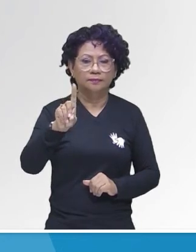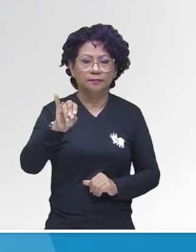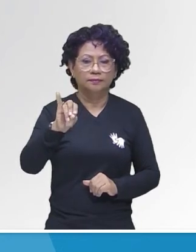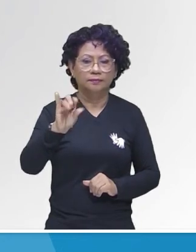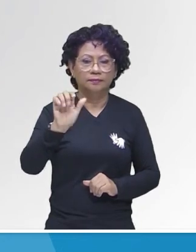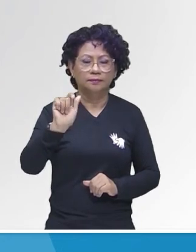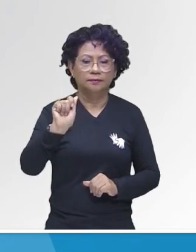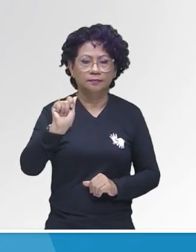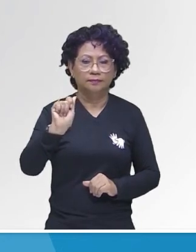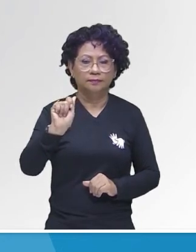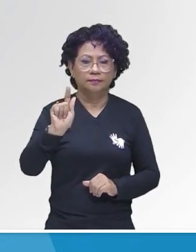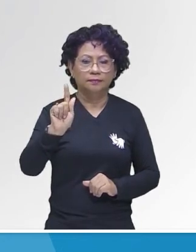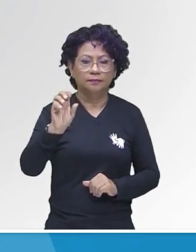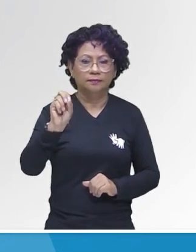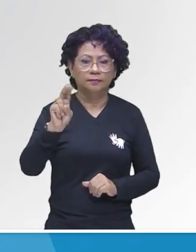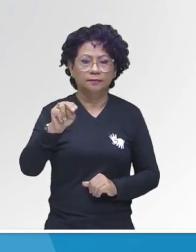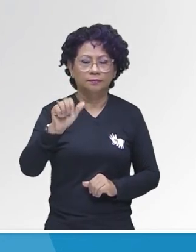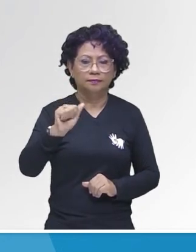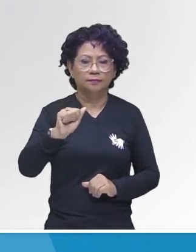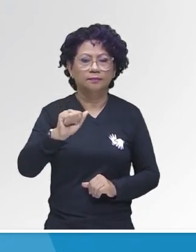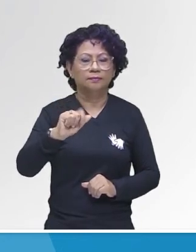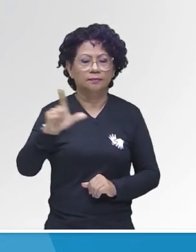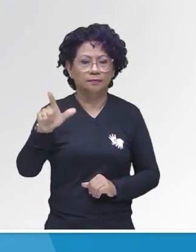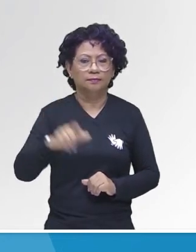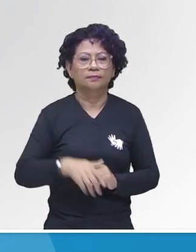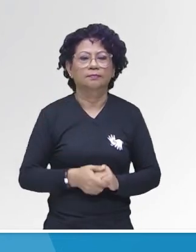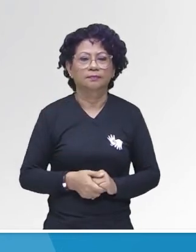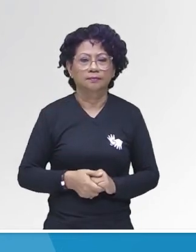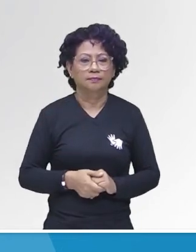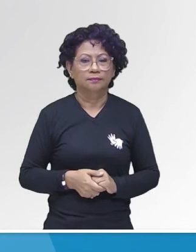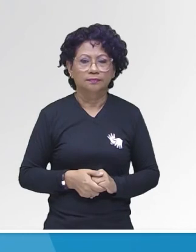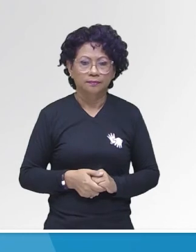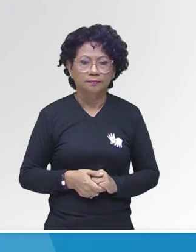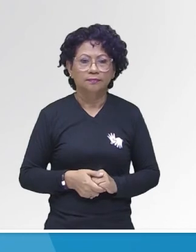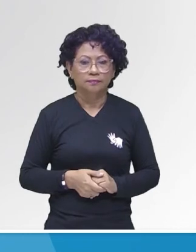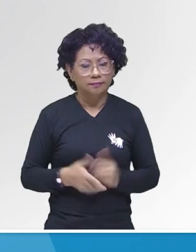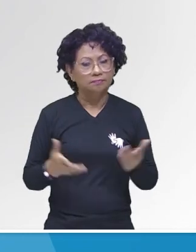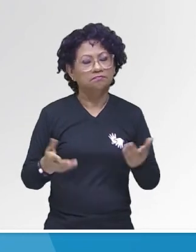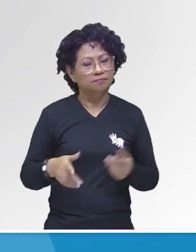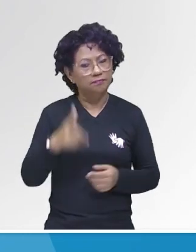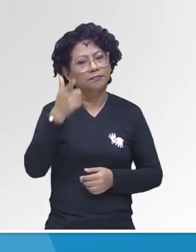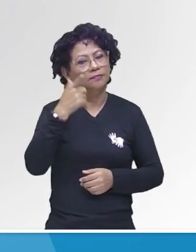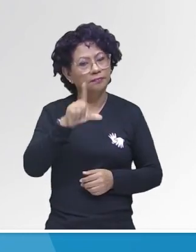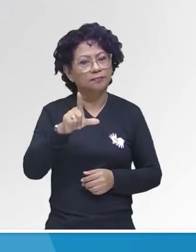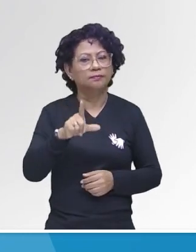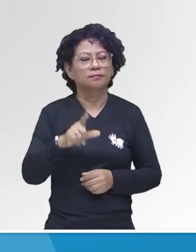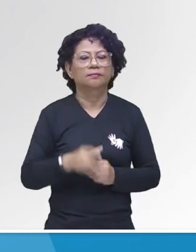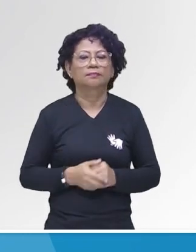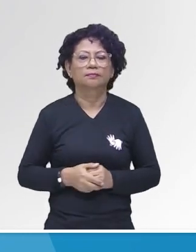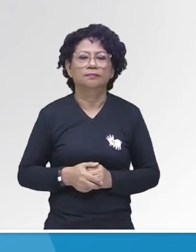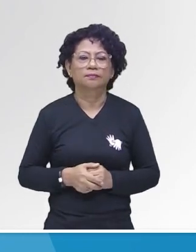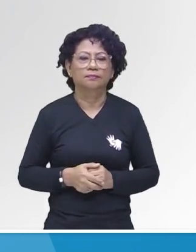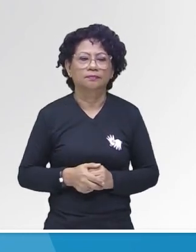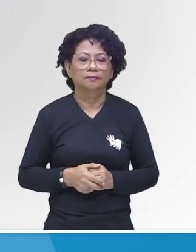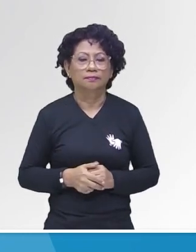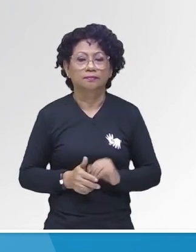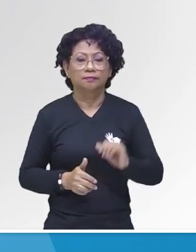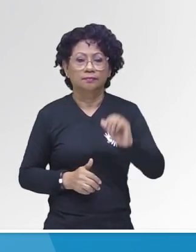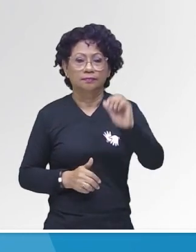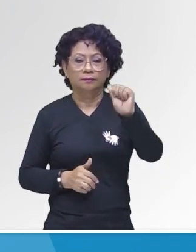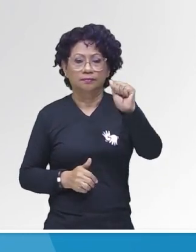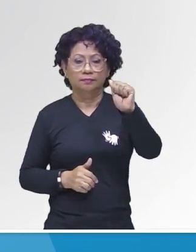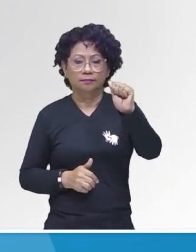Então aqui um ponto indo do A até o D, ó, eu consigo traçar uma reta que contém os dois pontos. Então a gente pode